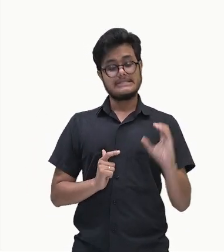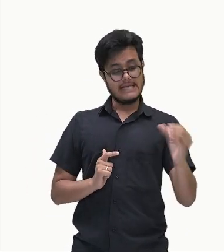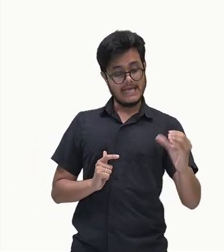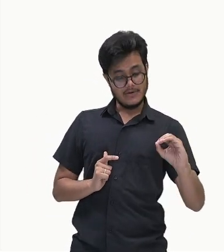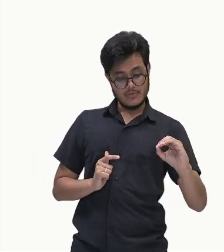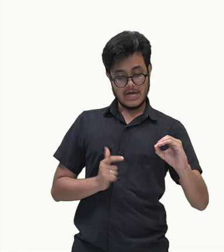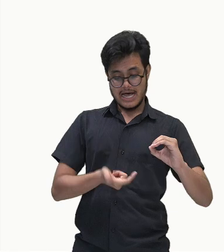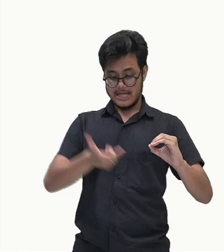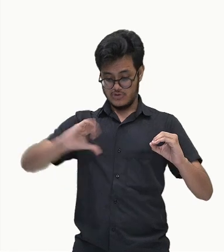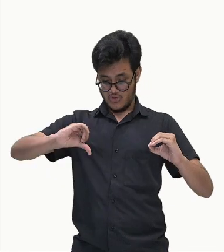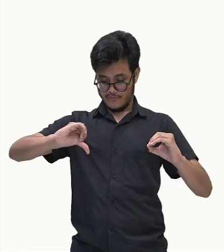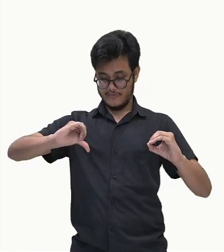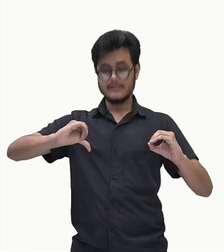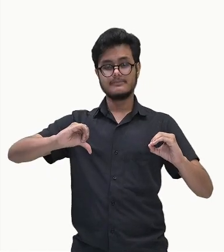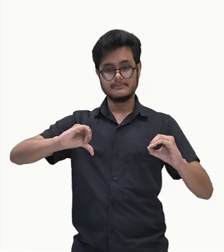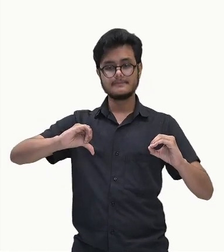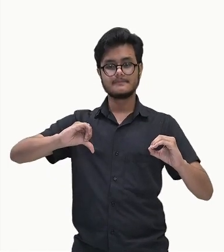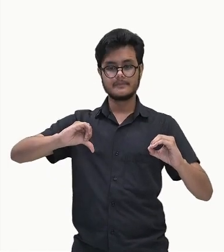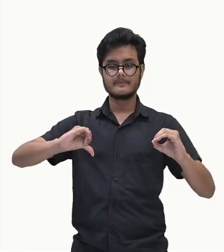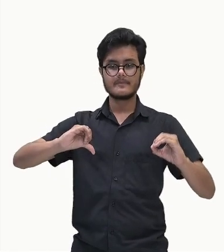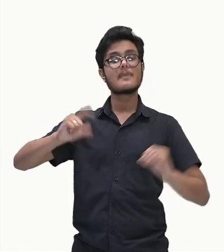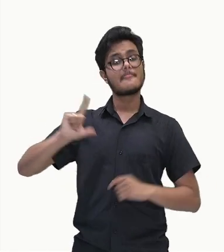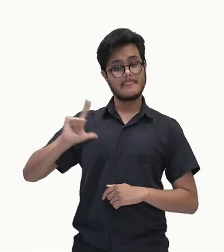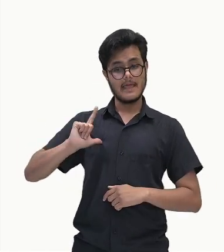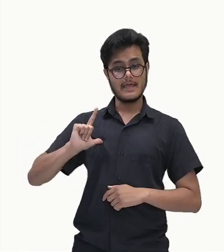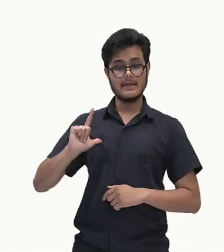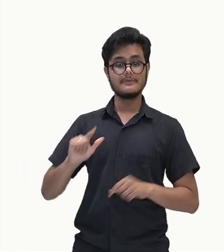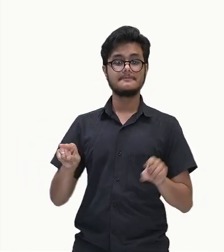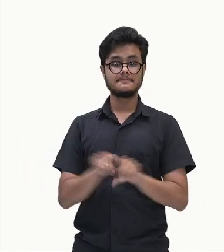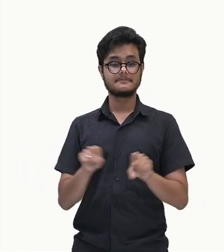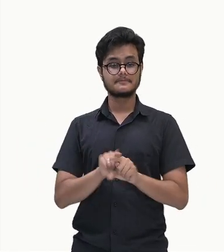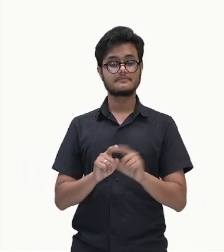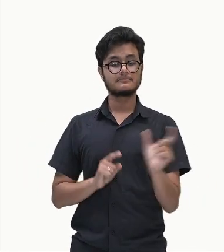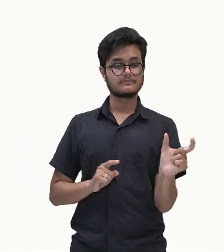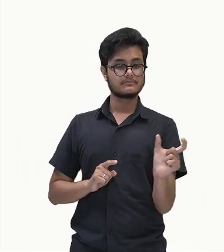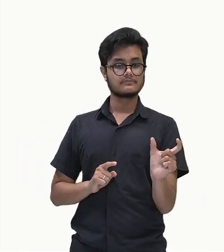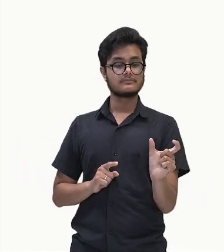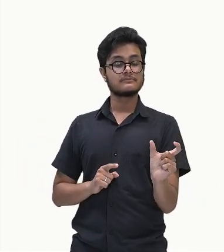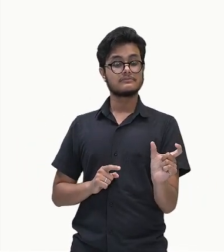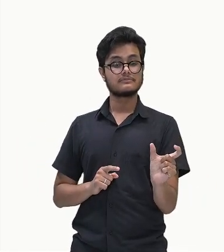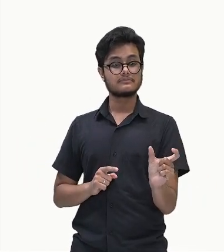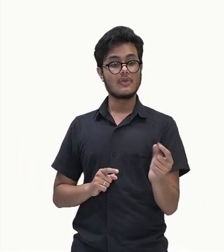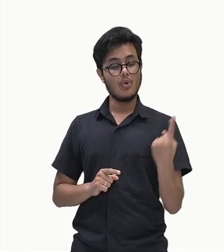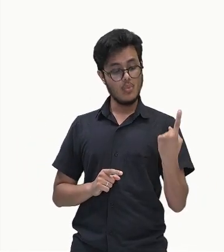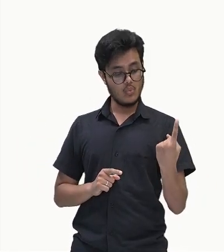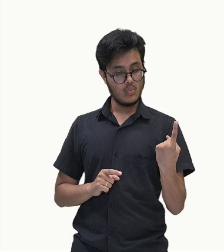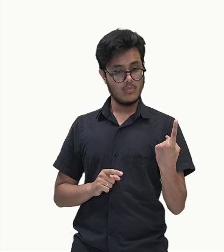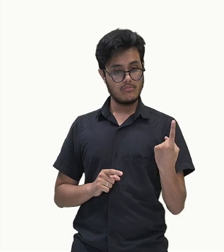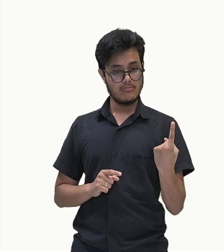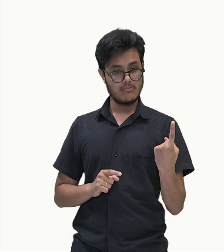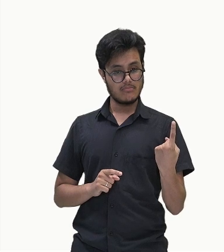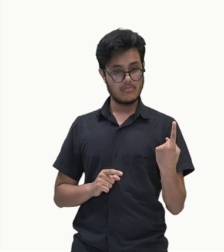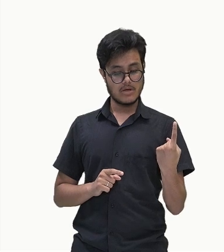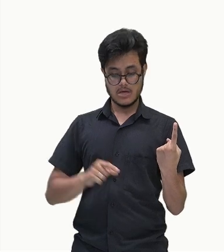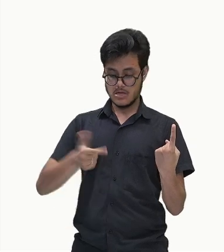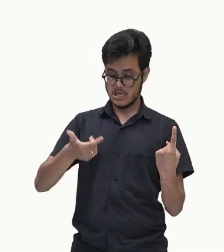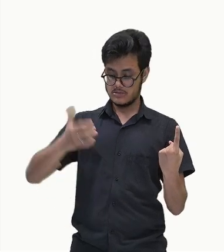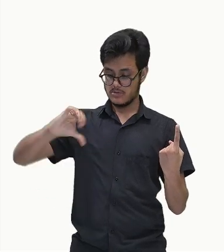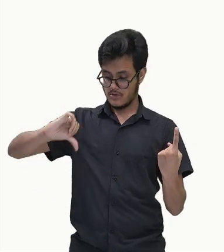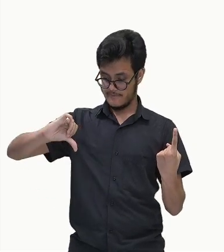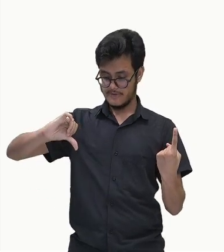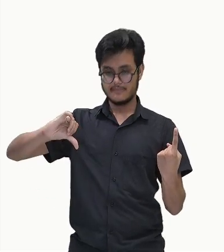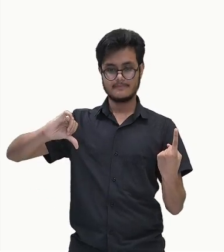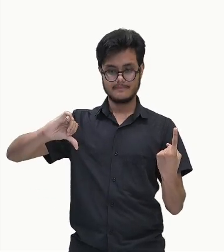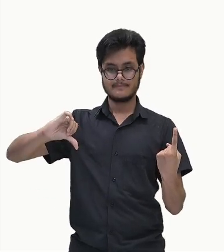0 a 9 e aqui a gente tem os valores de 1 a